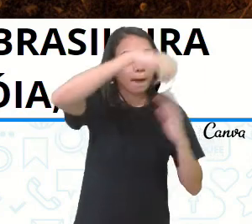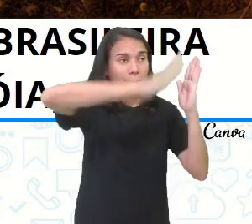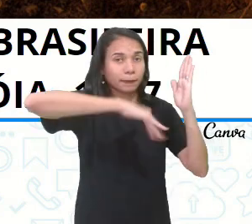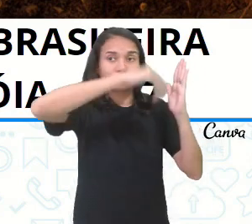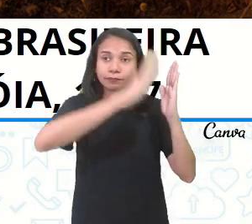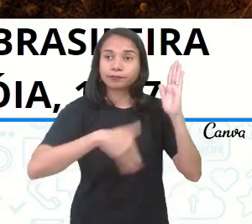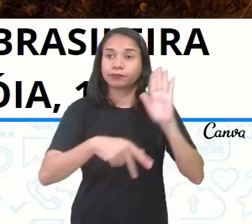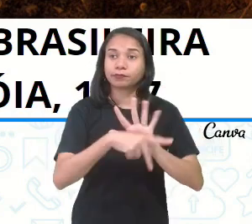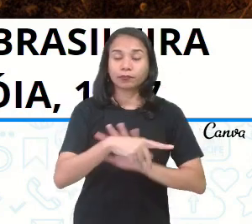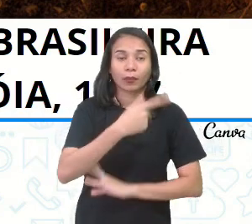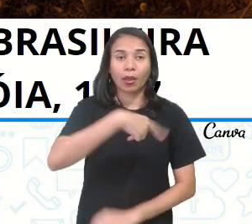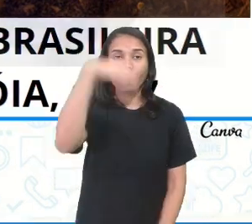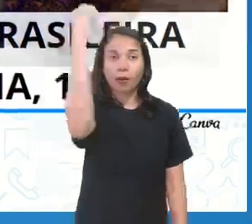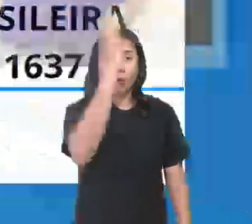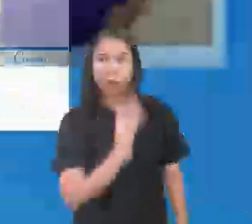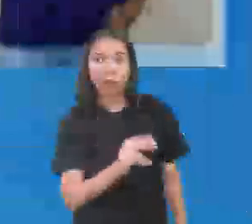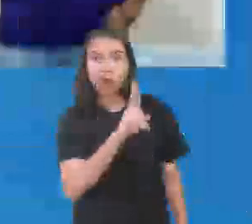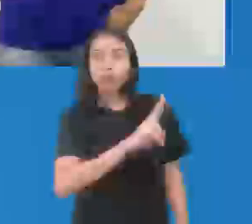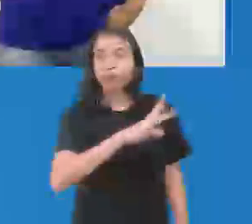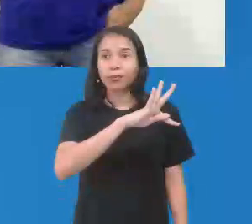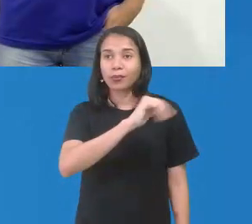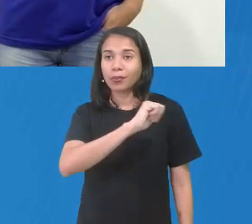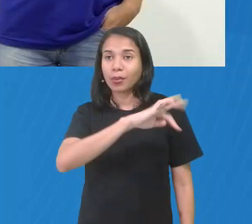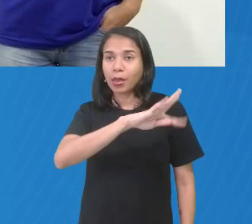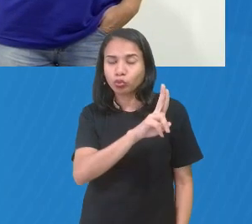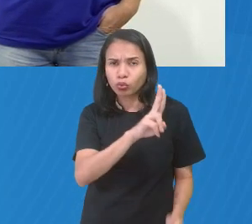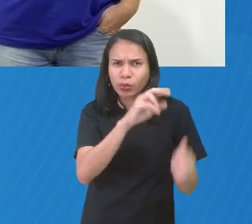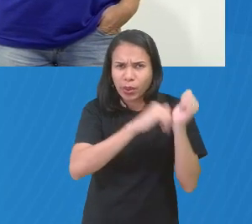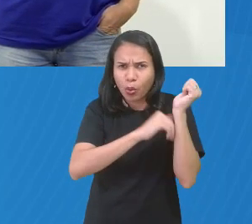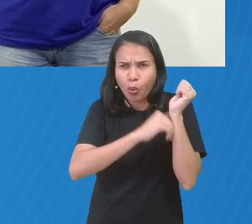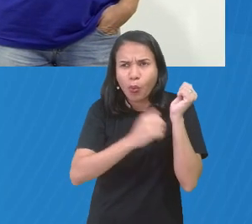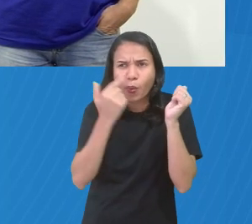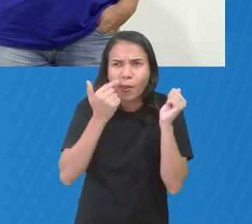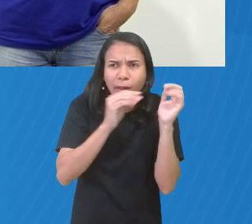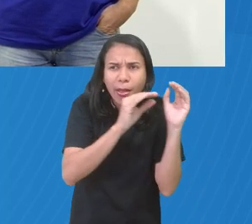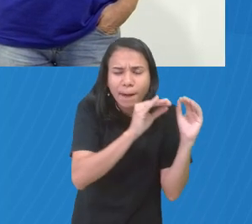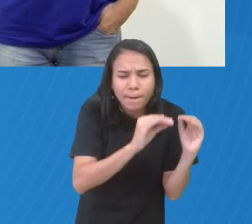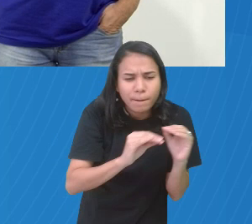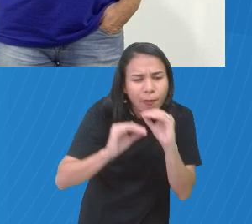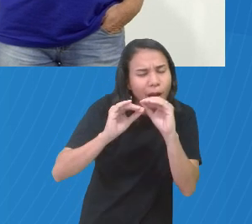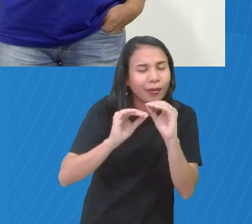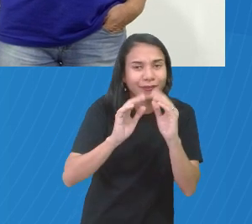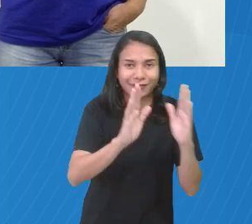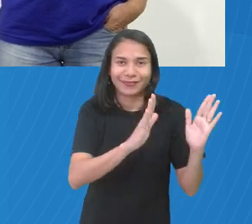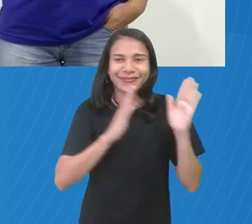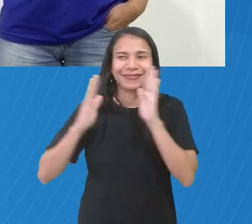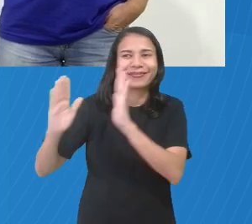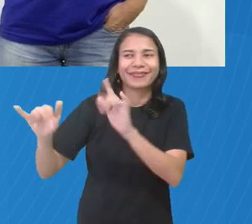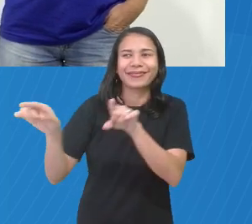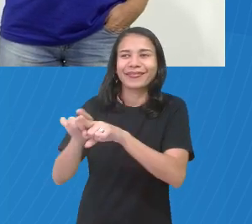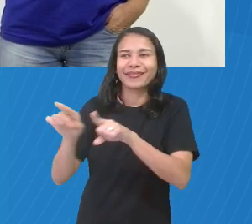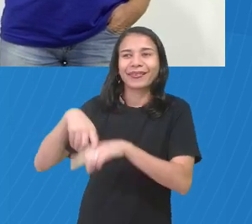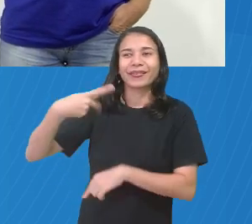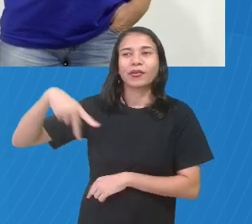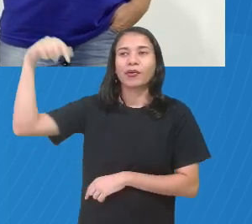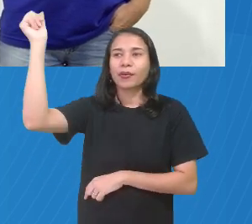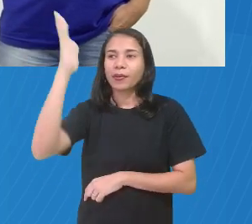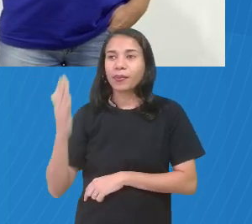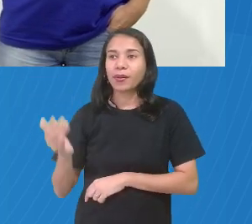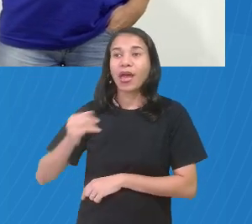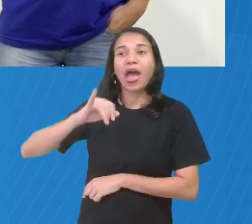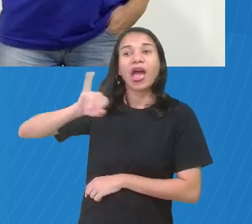primeira, a paisagem brasileira com tatu, tem um tatuzinho escondido ali no canto. E também nós temos a paisagem brasileira